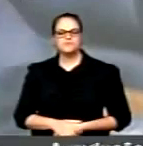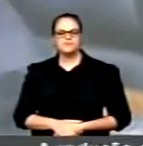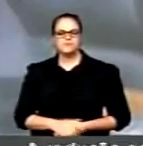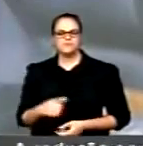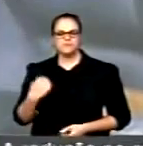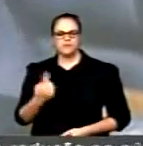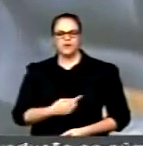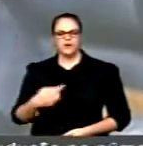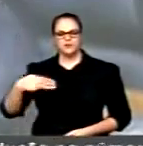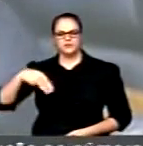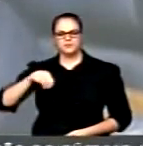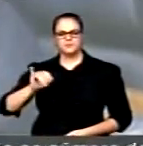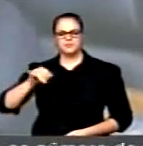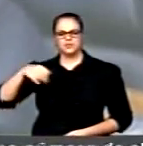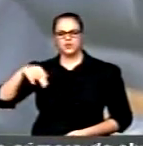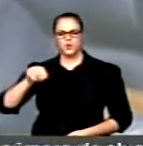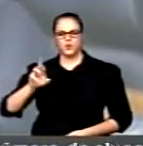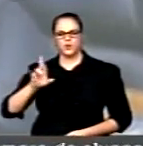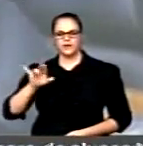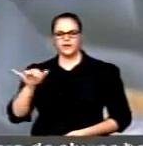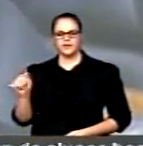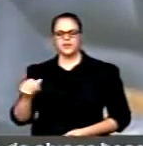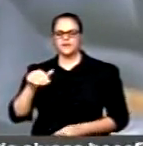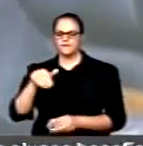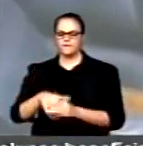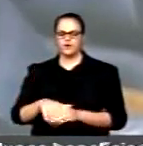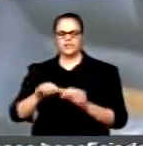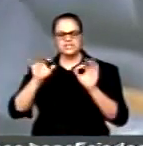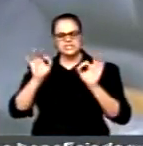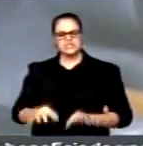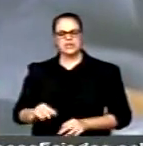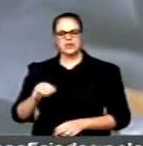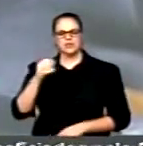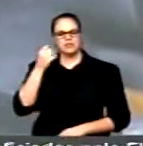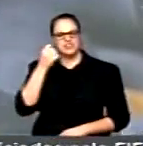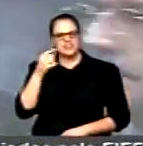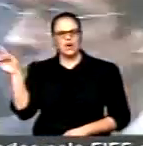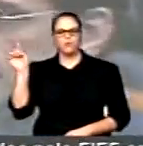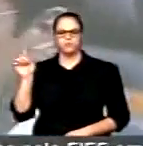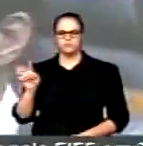A minoria, senhor presidente, vota com convicção não.